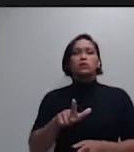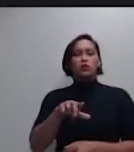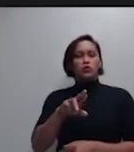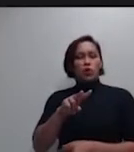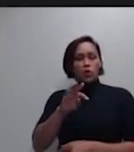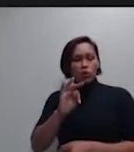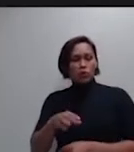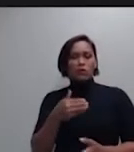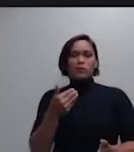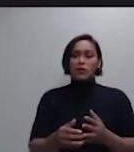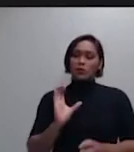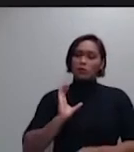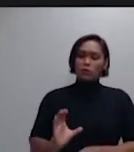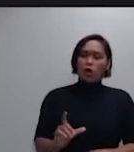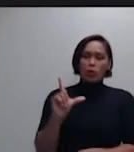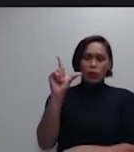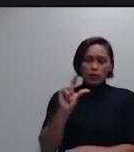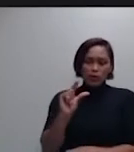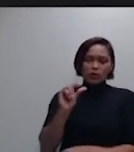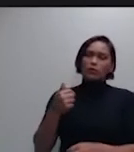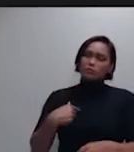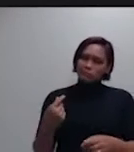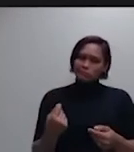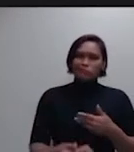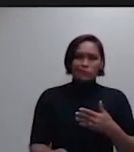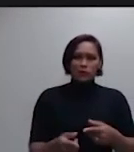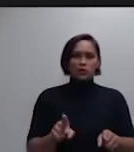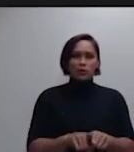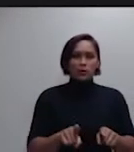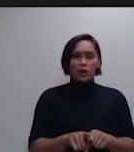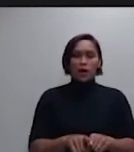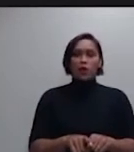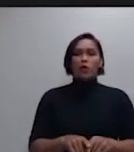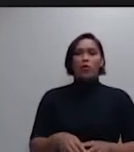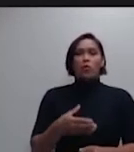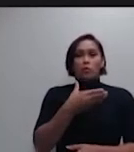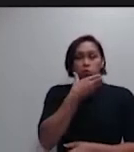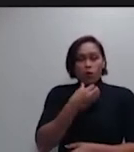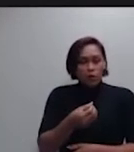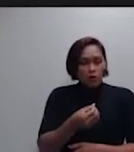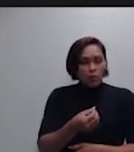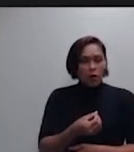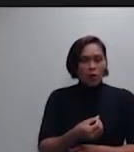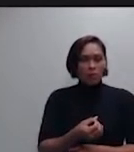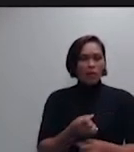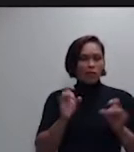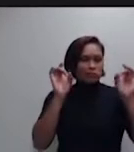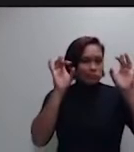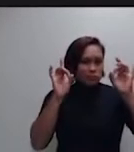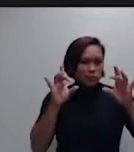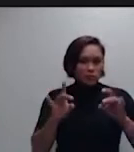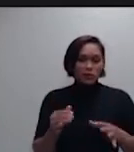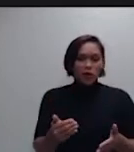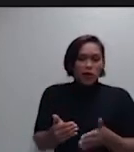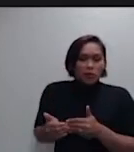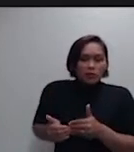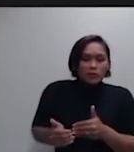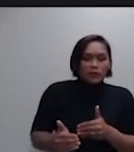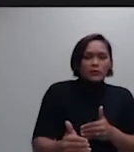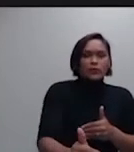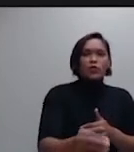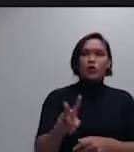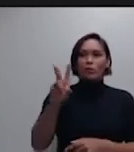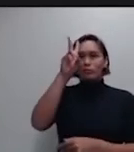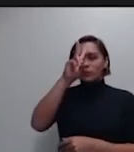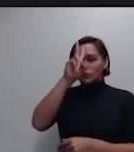dezembro de 2020 a 31 de janeiro de 2021, quando o presidente e o vice-presidente do tribunal, ministro Jorge Mussi,